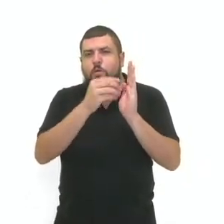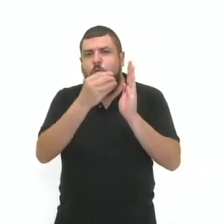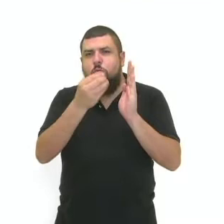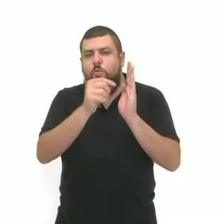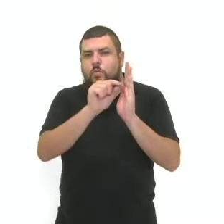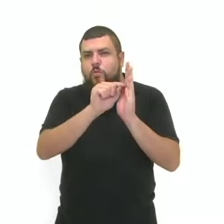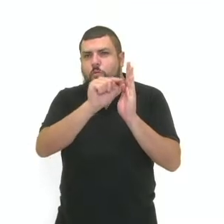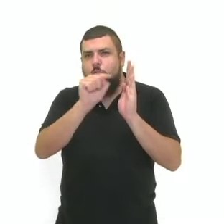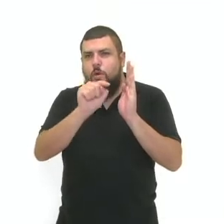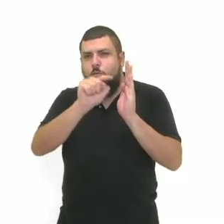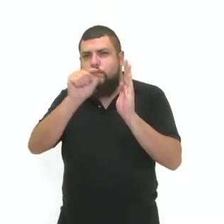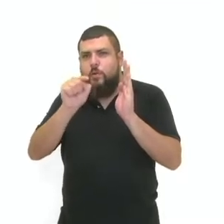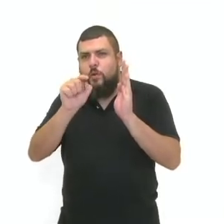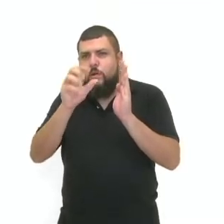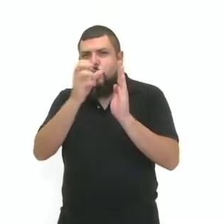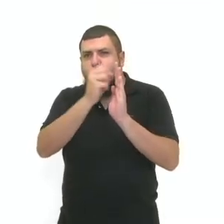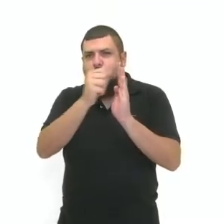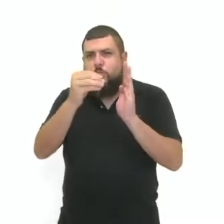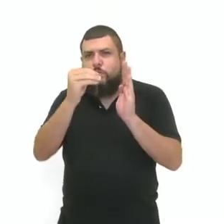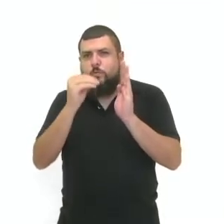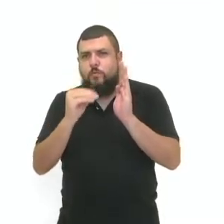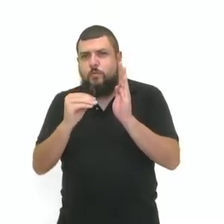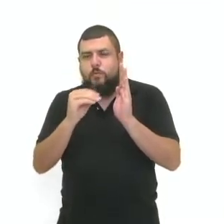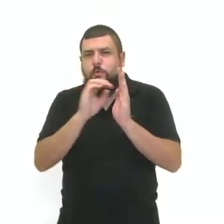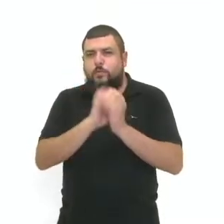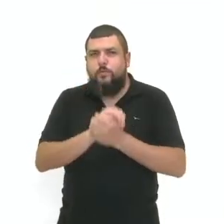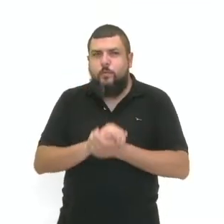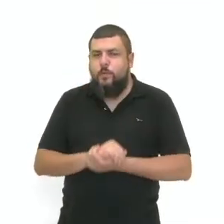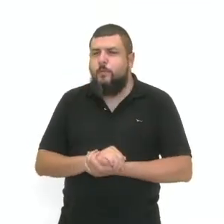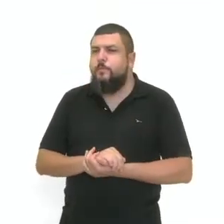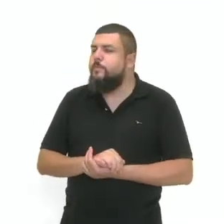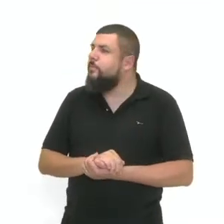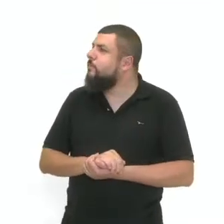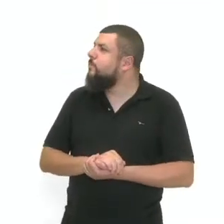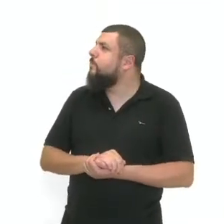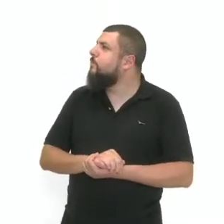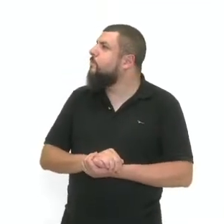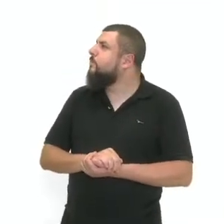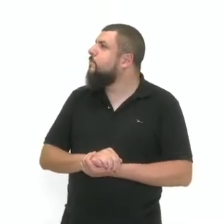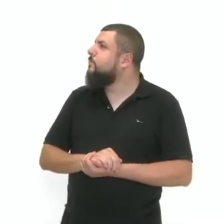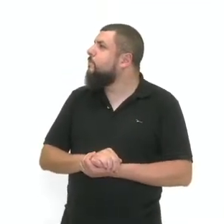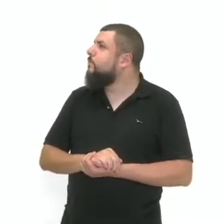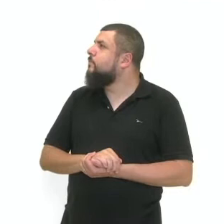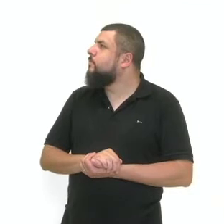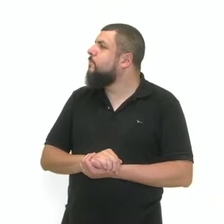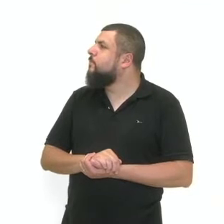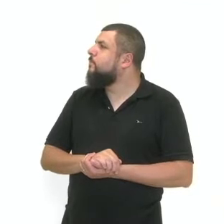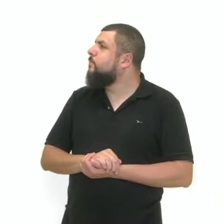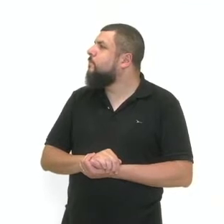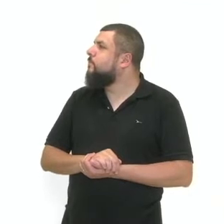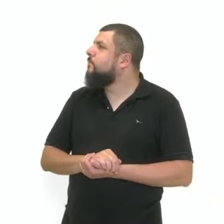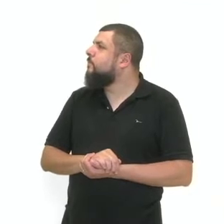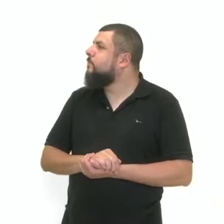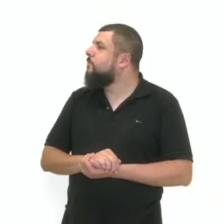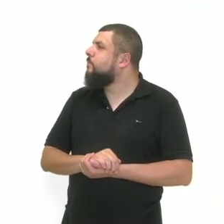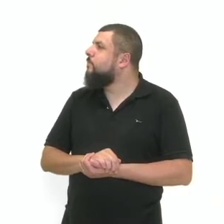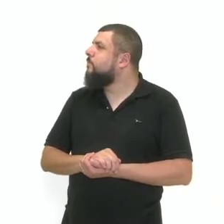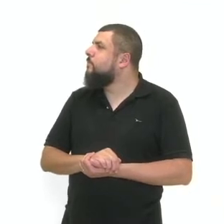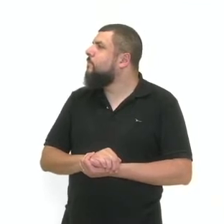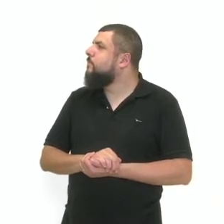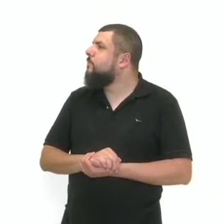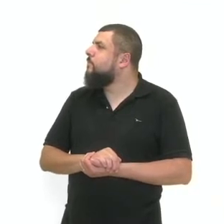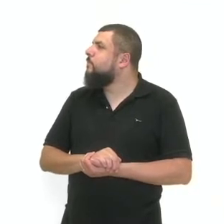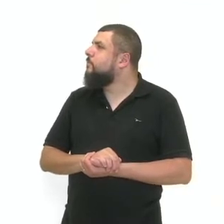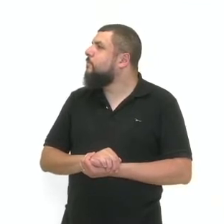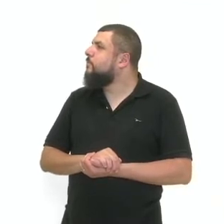Agora, 1 mais 2, 3. E aqui, qual o número que vai? 3 novamente, ó. 2 mais 1, 3. E o próximo?